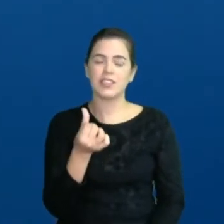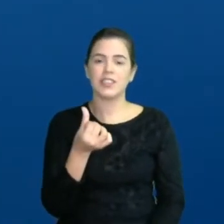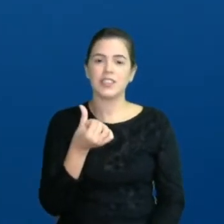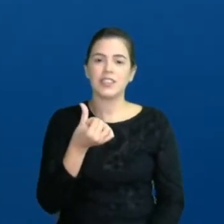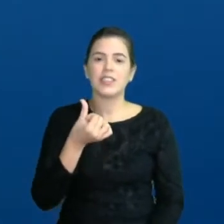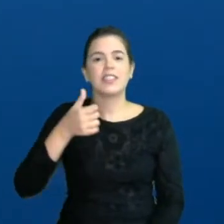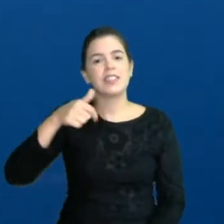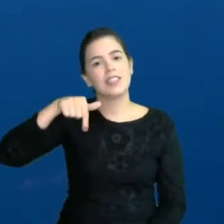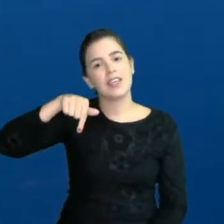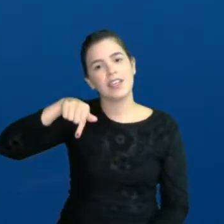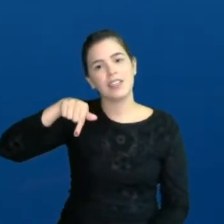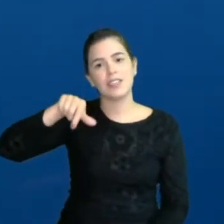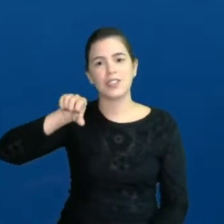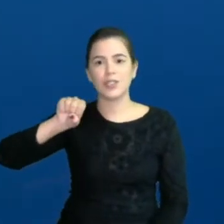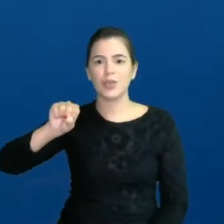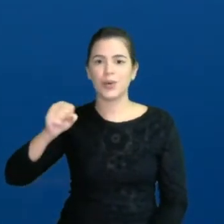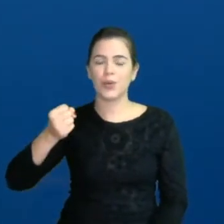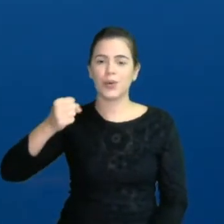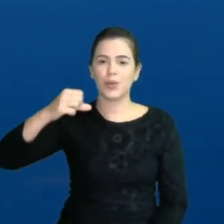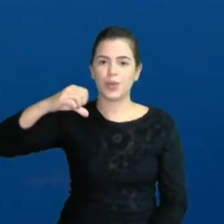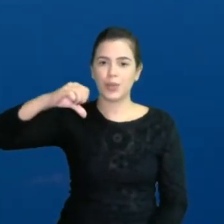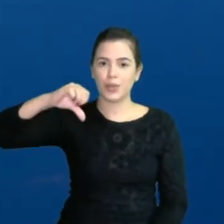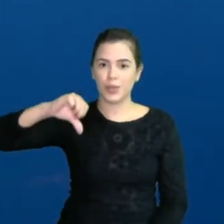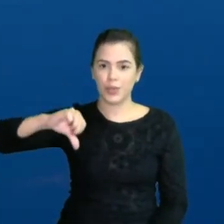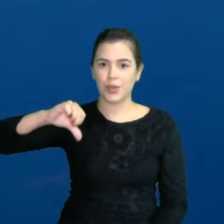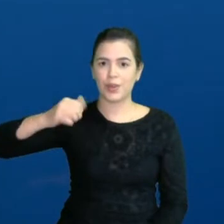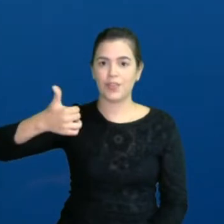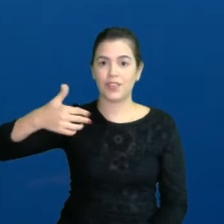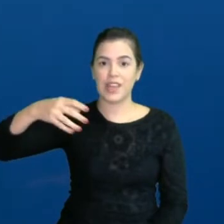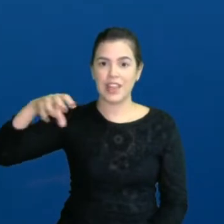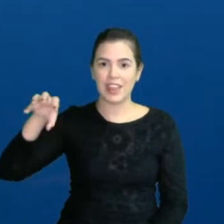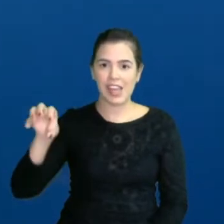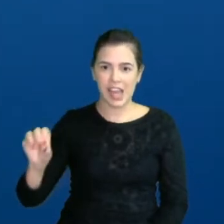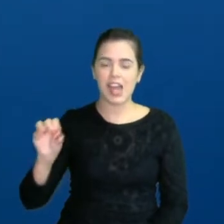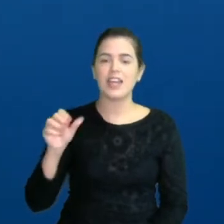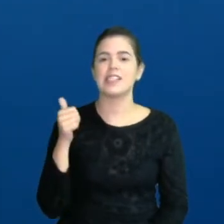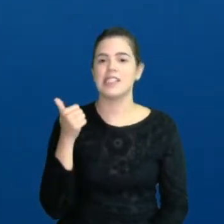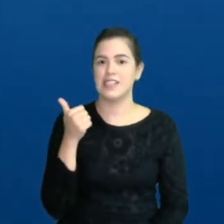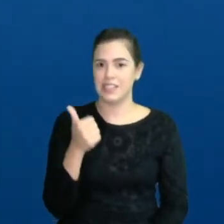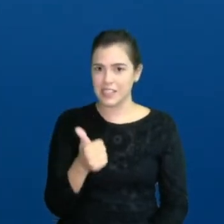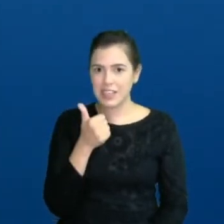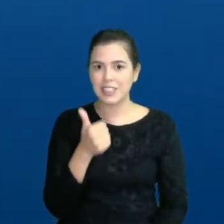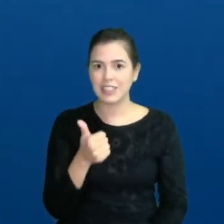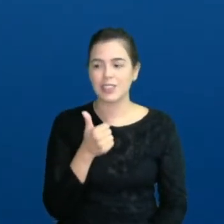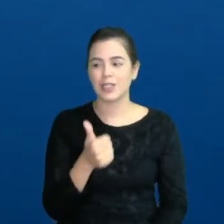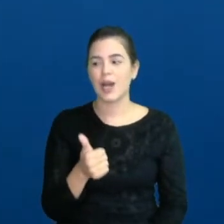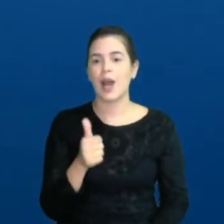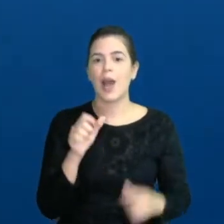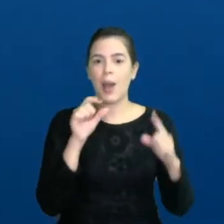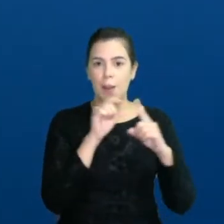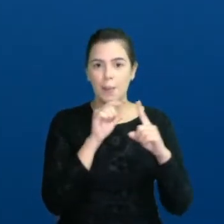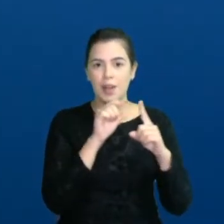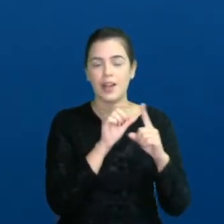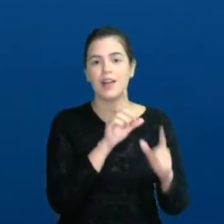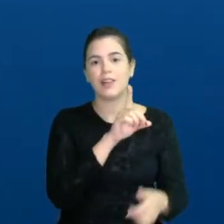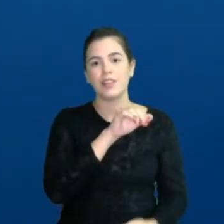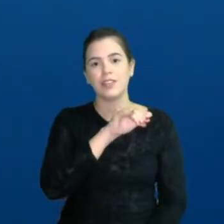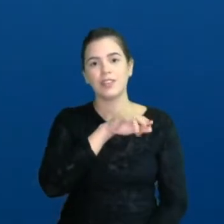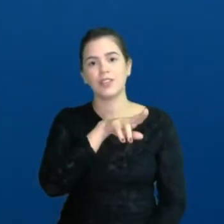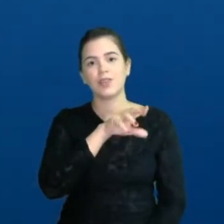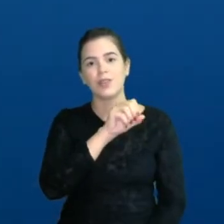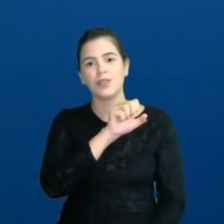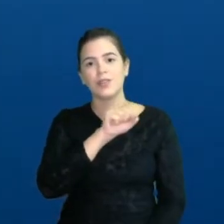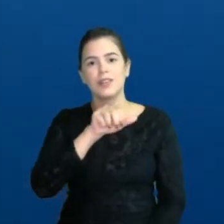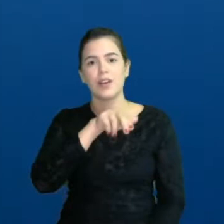7, 8, 9, 10. Isso mesmo. A palavra dinossauro tem